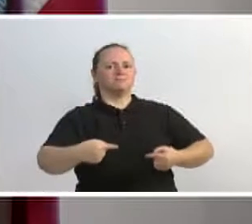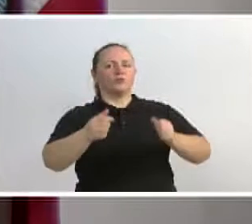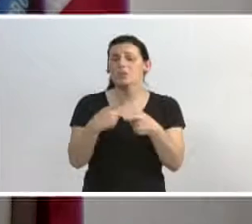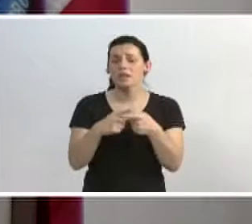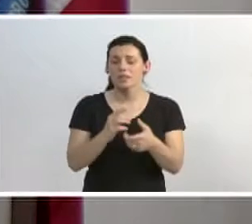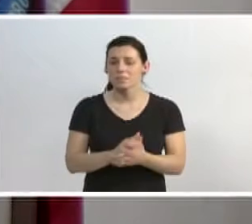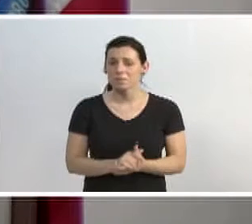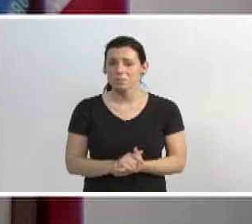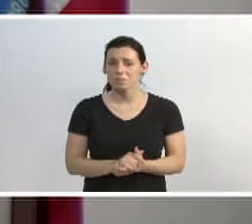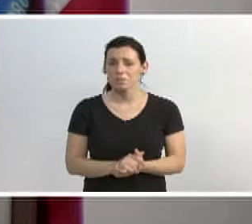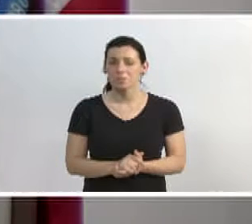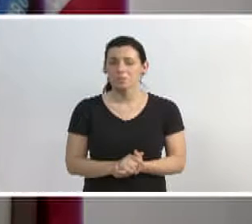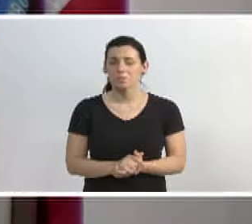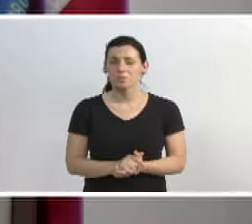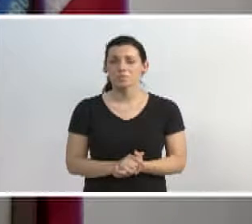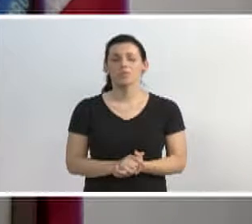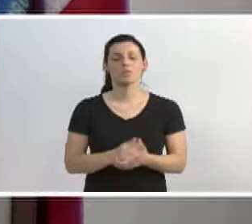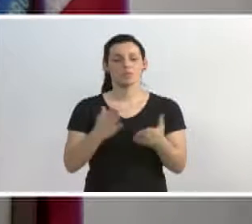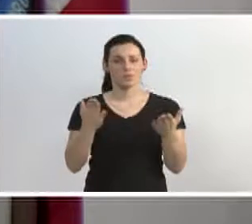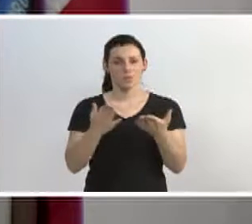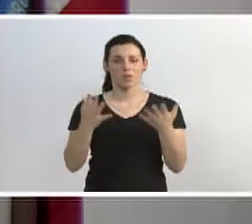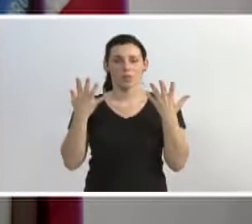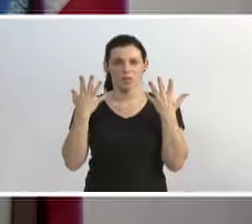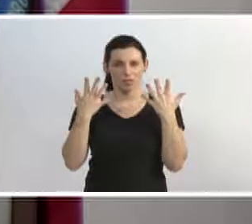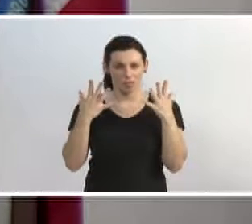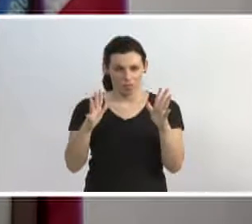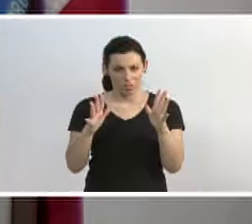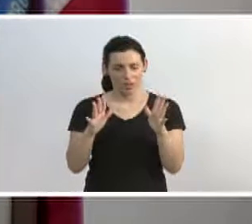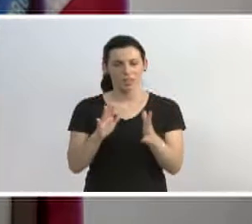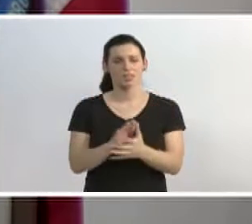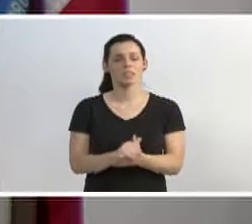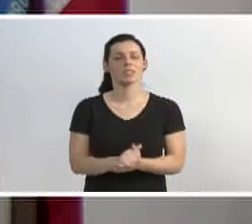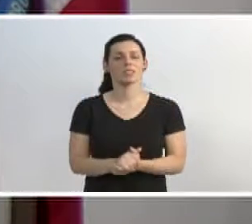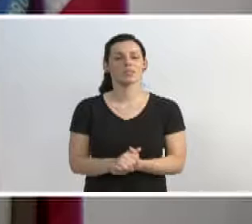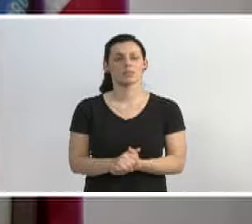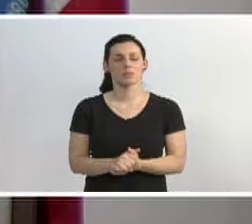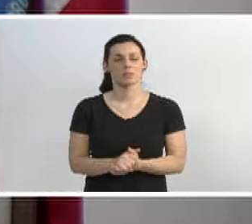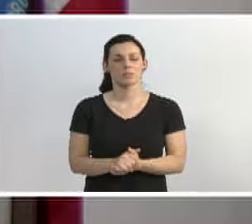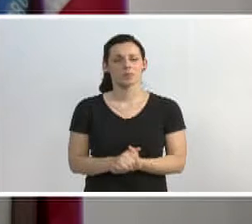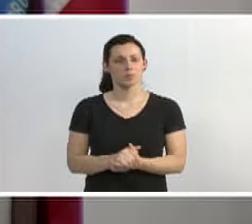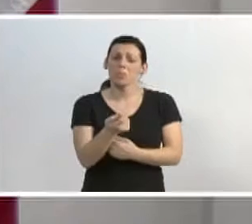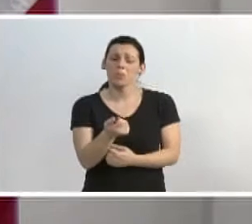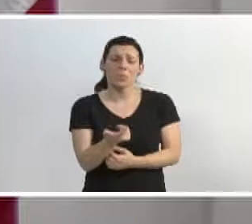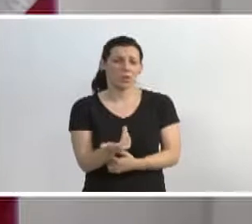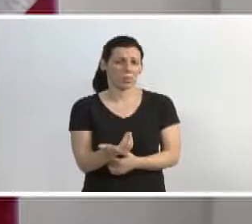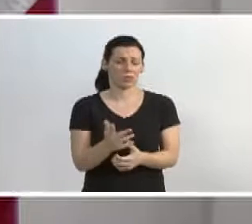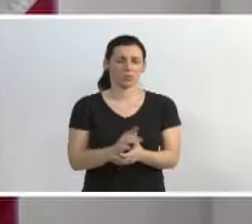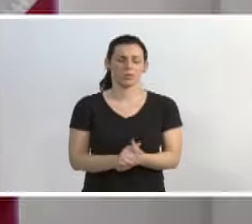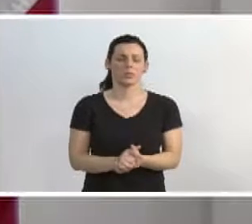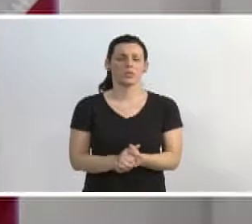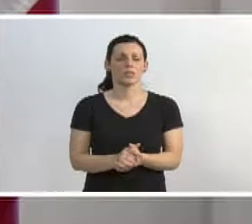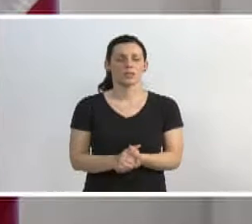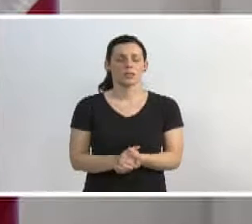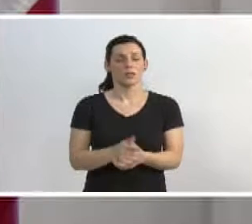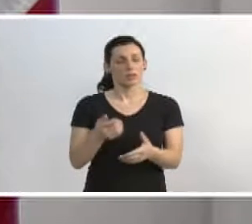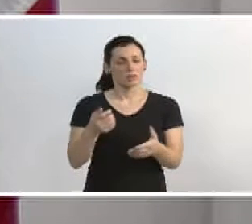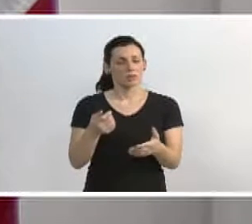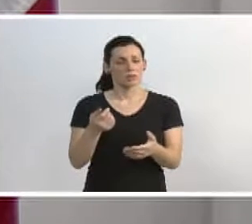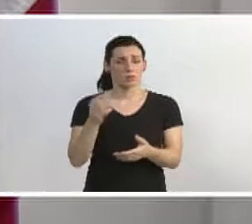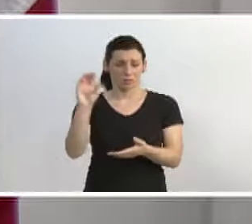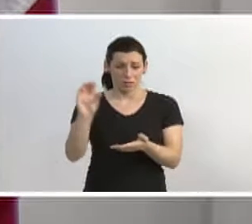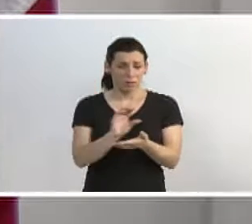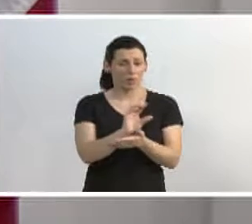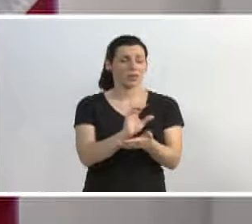Neto. Já o parlamentar Beto Tribes falou sobre eventos organizados pela comunidade. E a vereadora Evelyn Rush falou